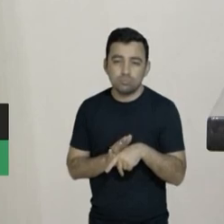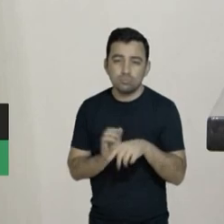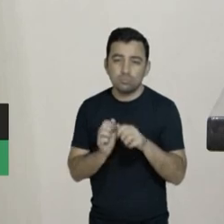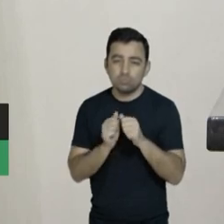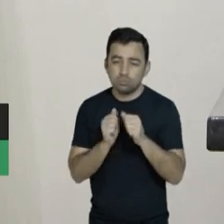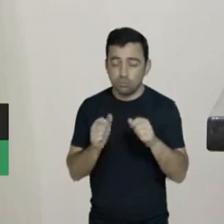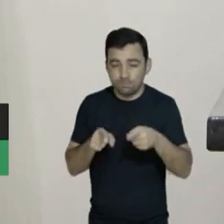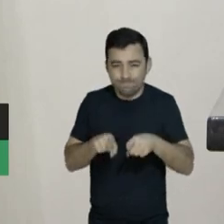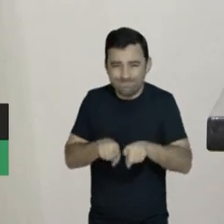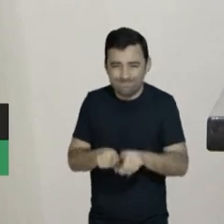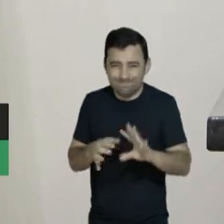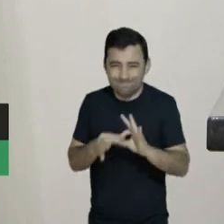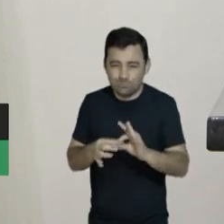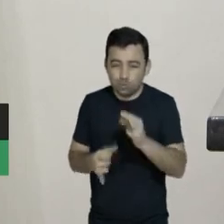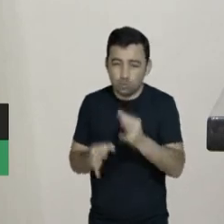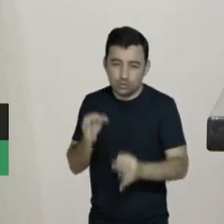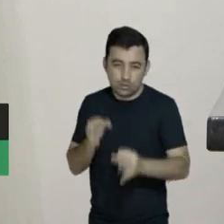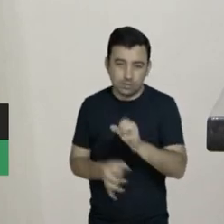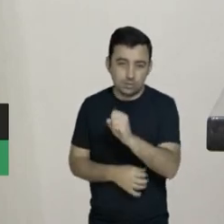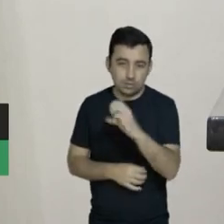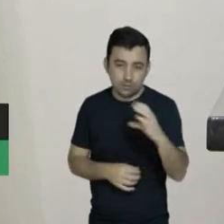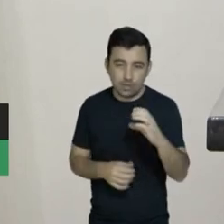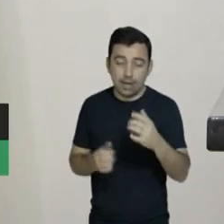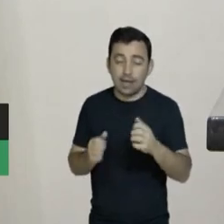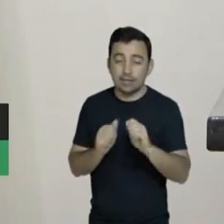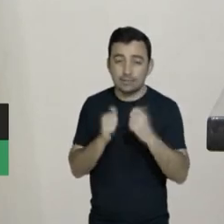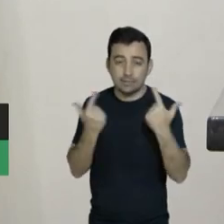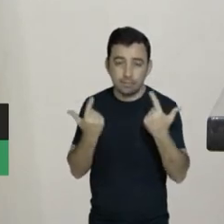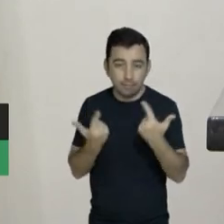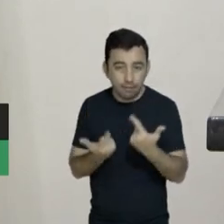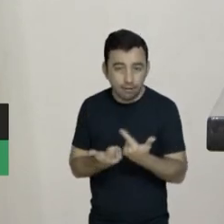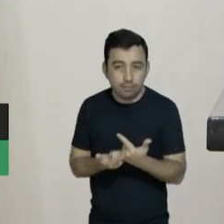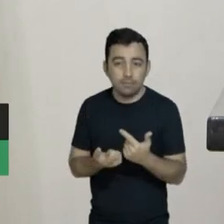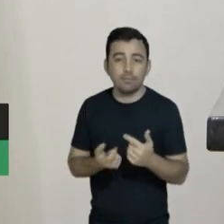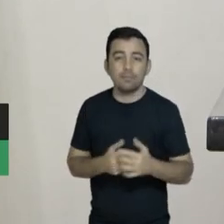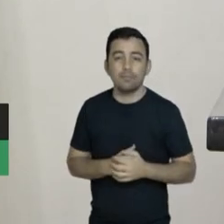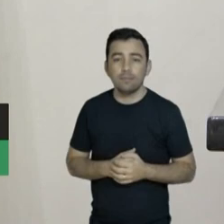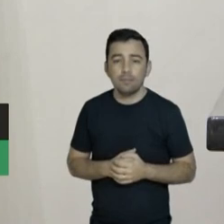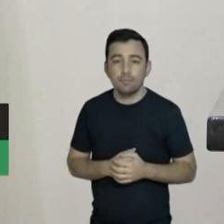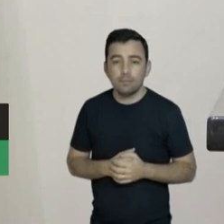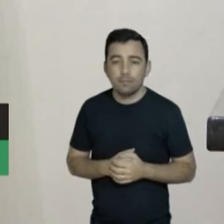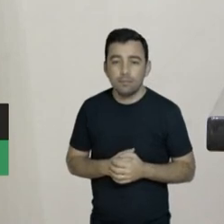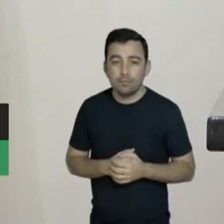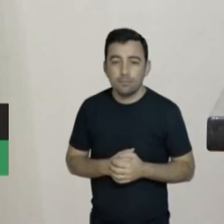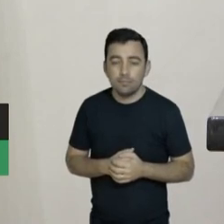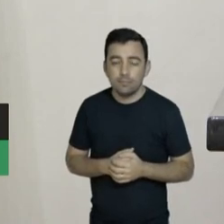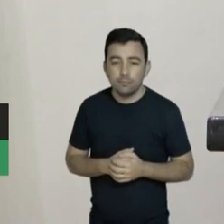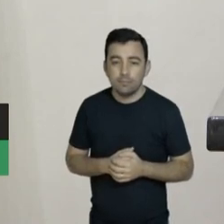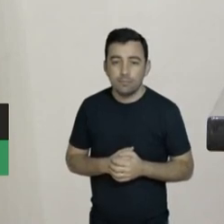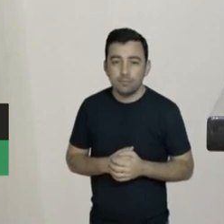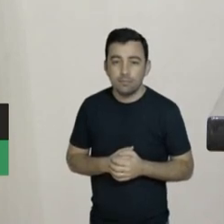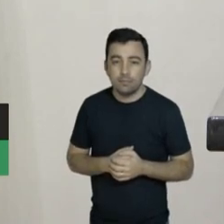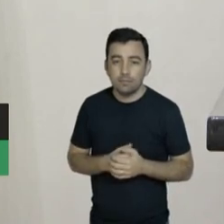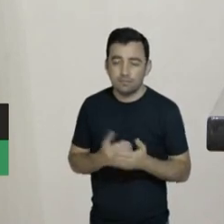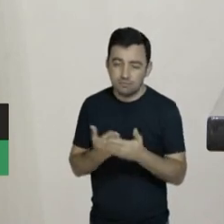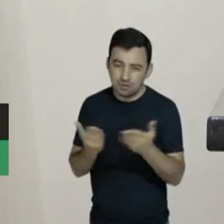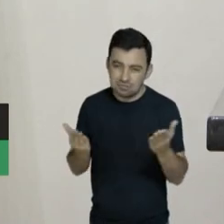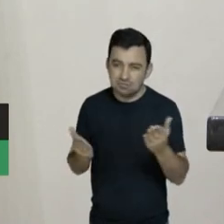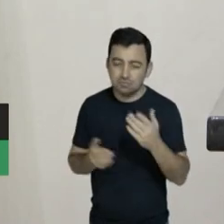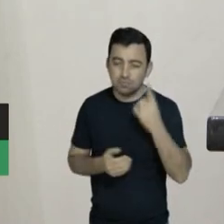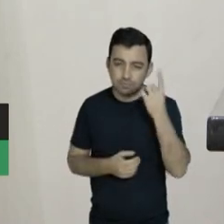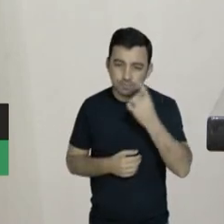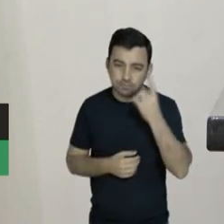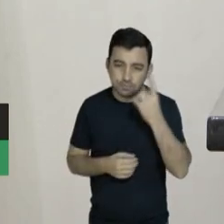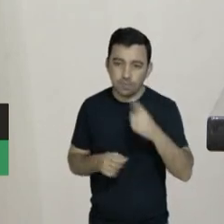junção com o Judiciário Catarinense, com a Assembleia, etc. Também, senhor deputado, senhor membros